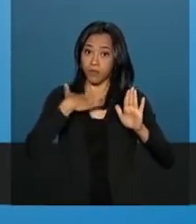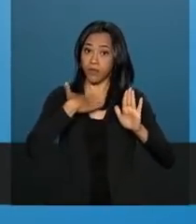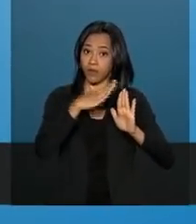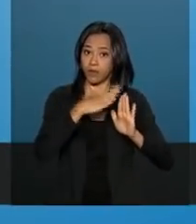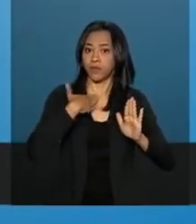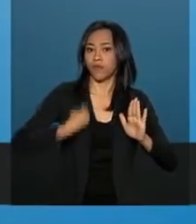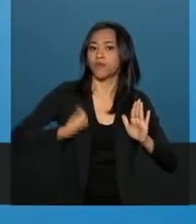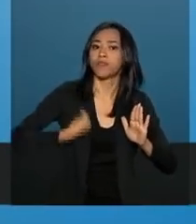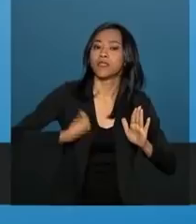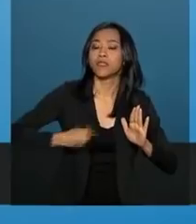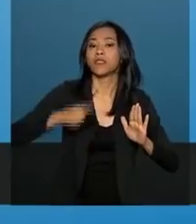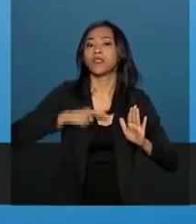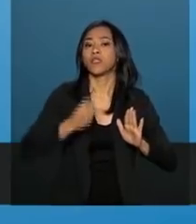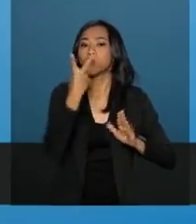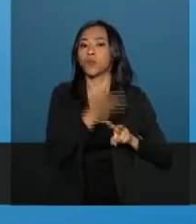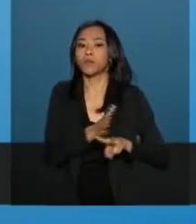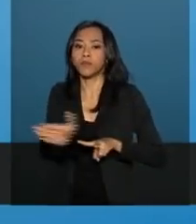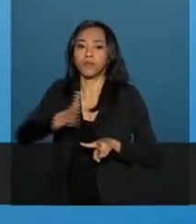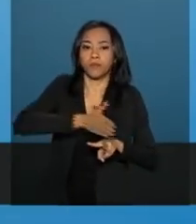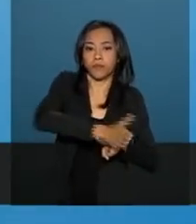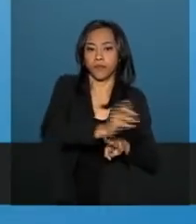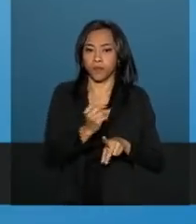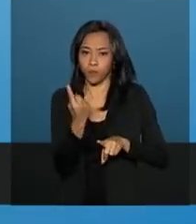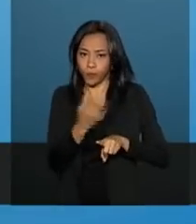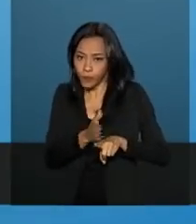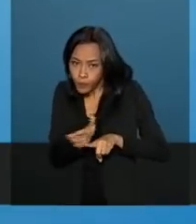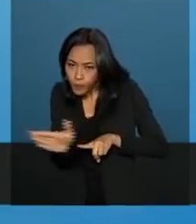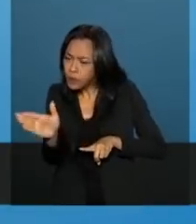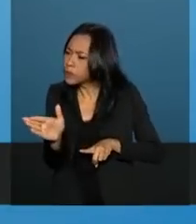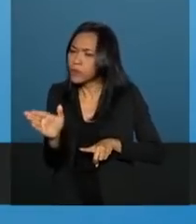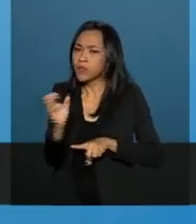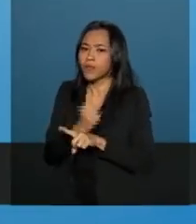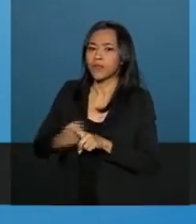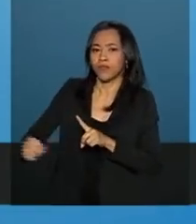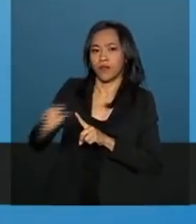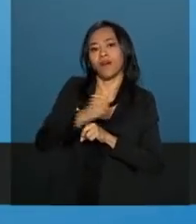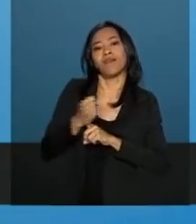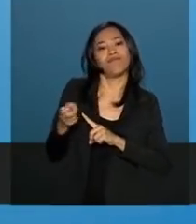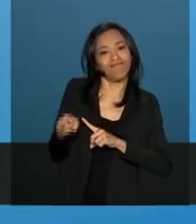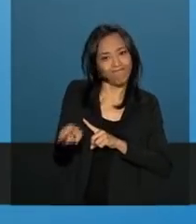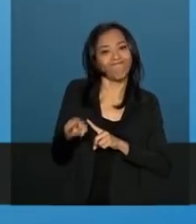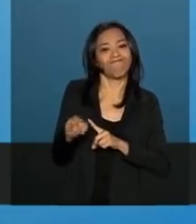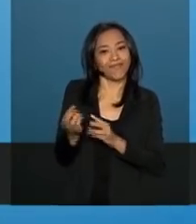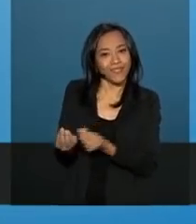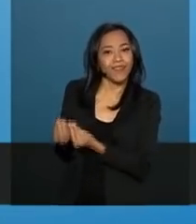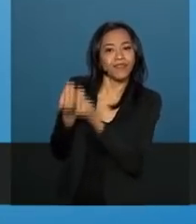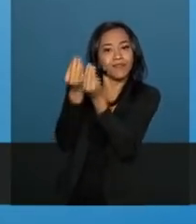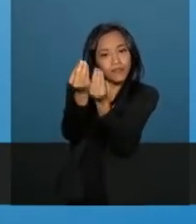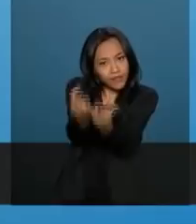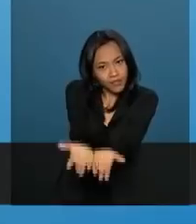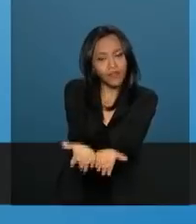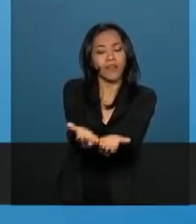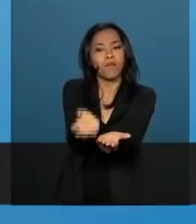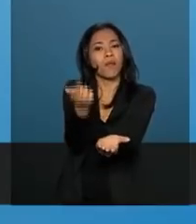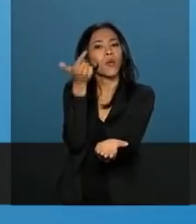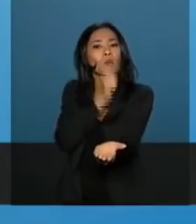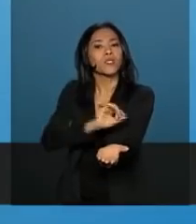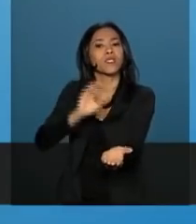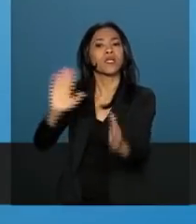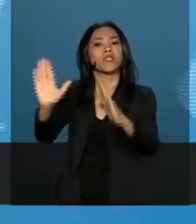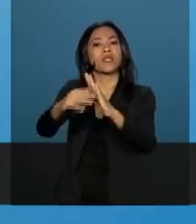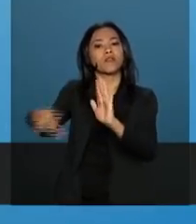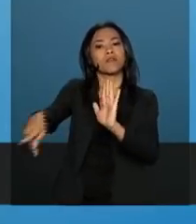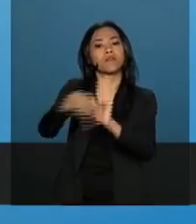Vida tem duas vertentes. Uma vertente social, que é entregar ou facilitar a aquisição